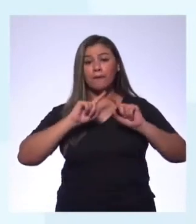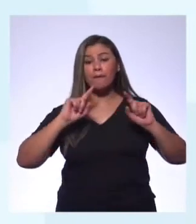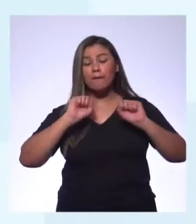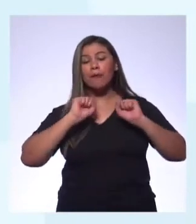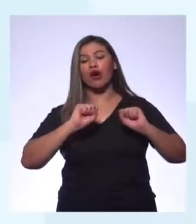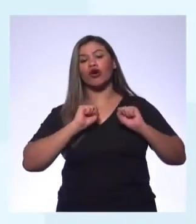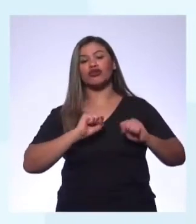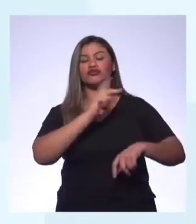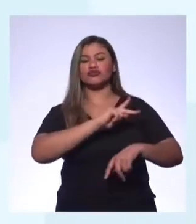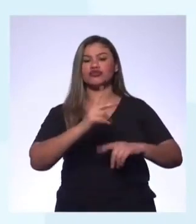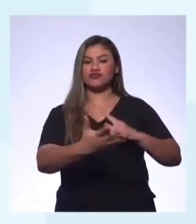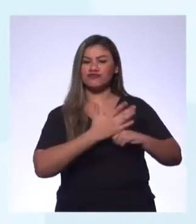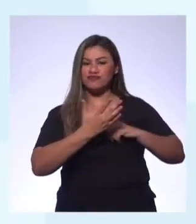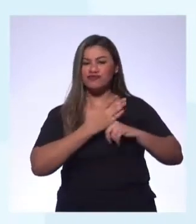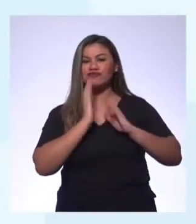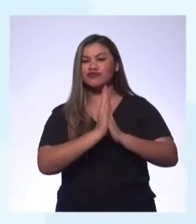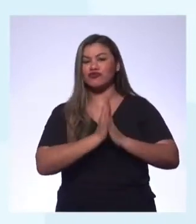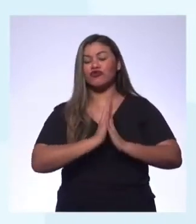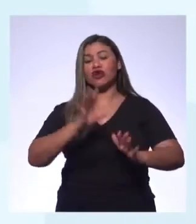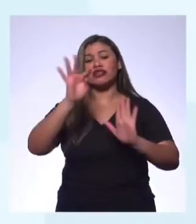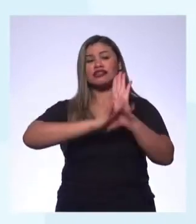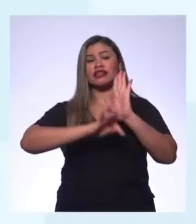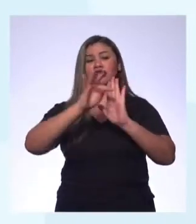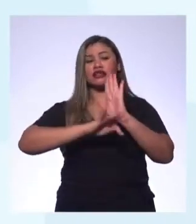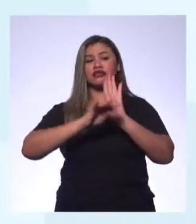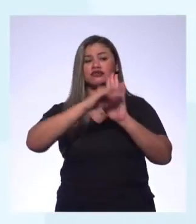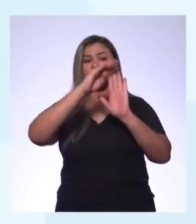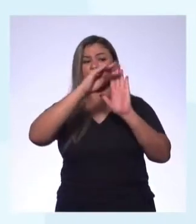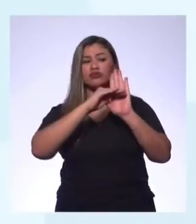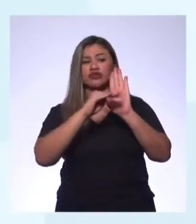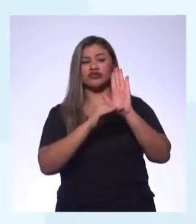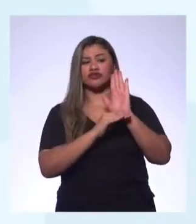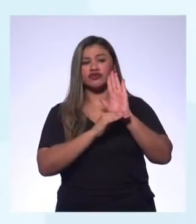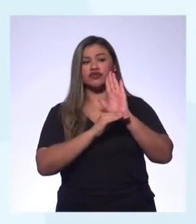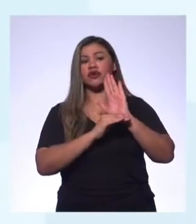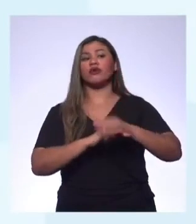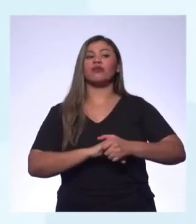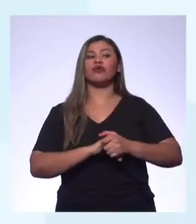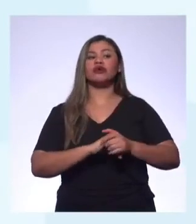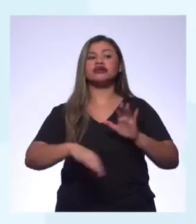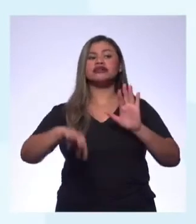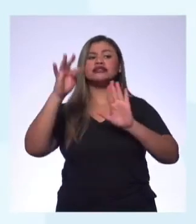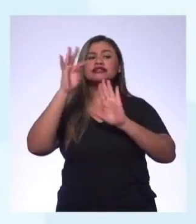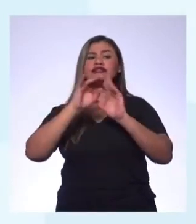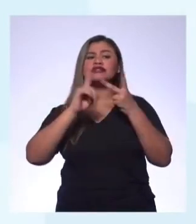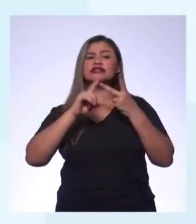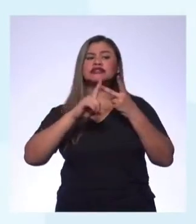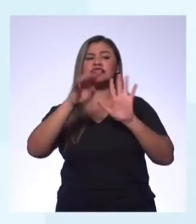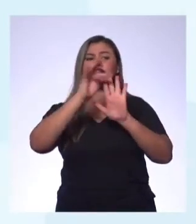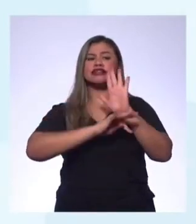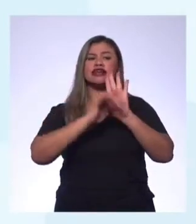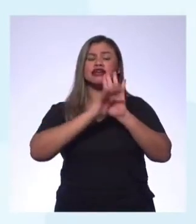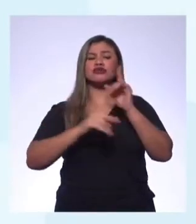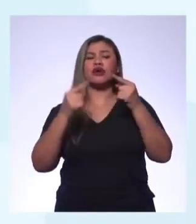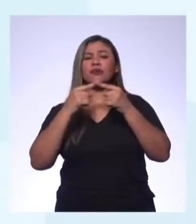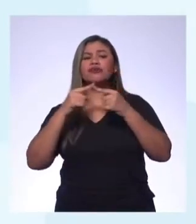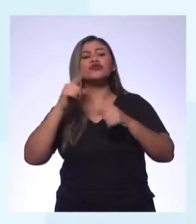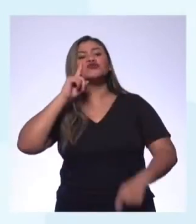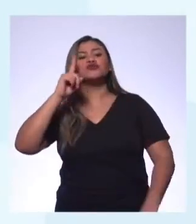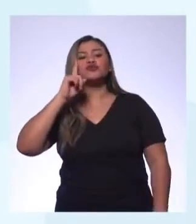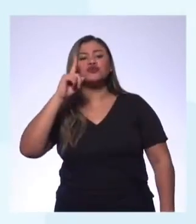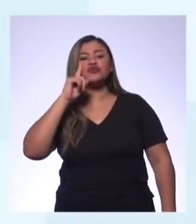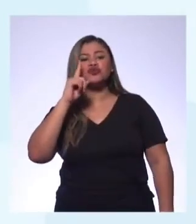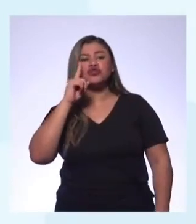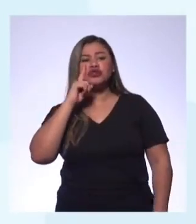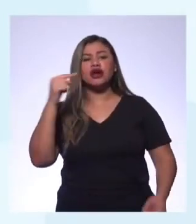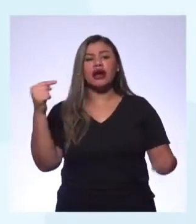nos ajudem, por favor. O que são textos normativos e em que textos do nosso